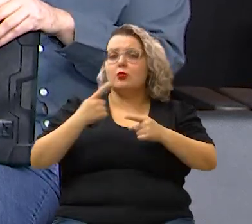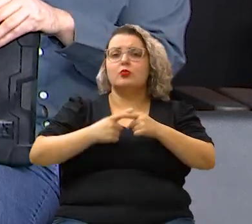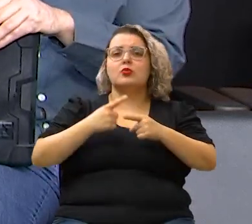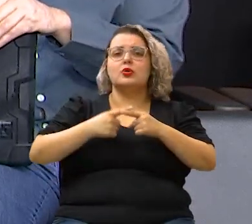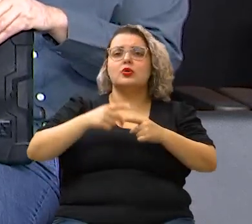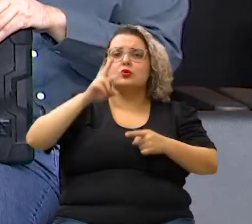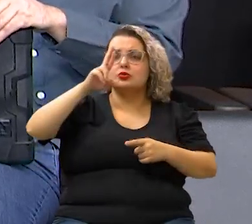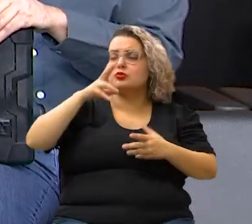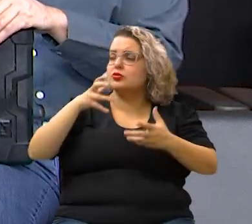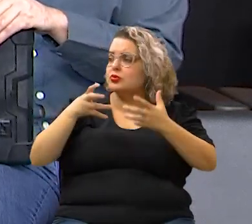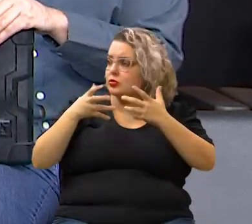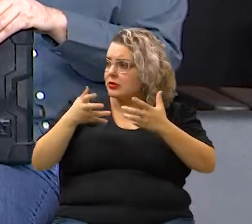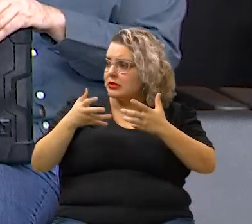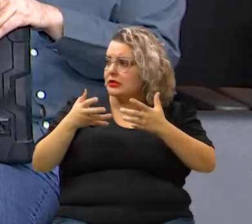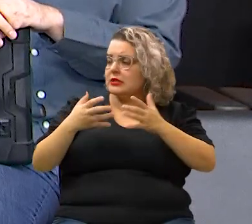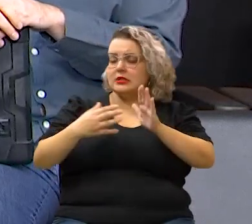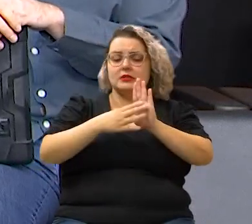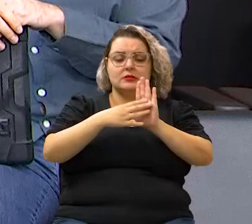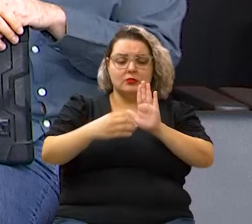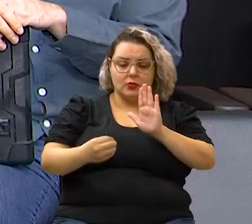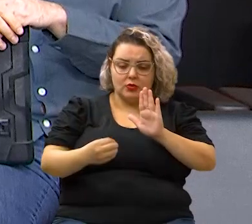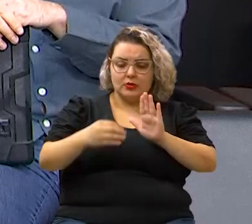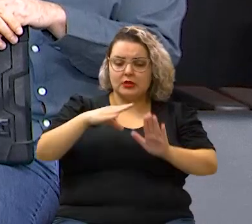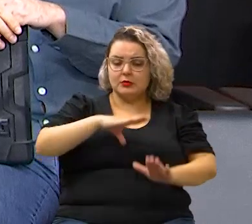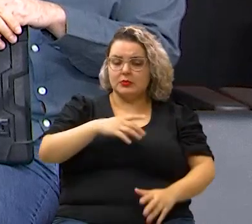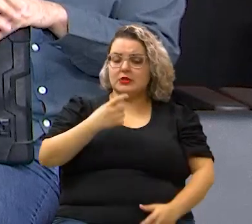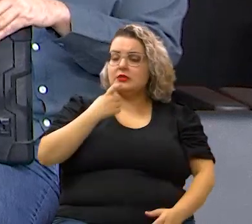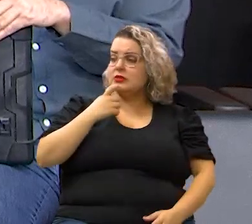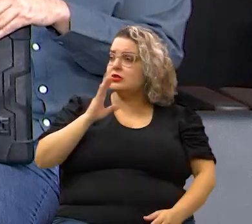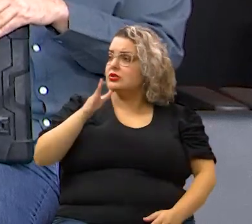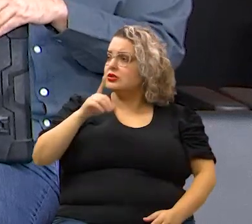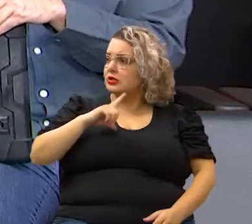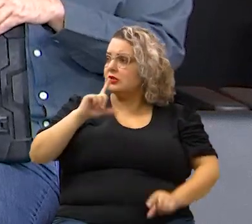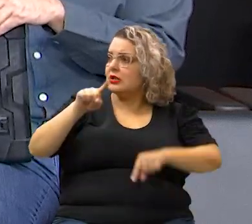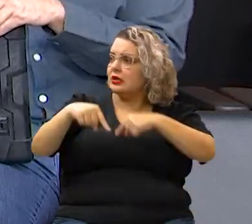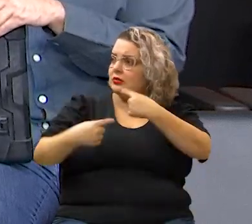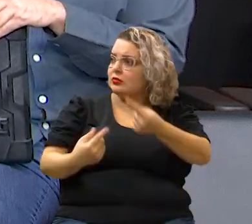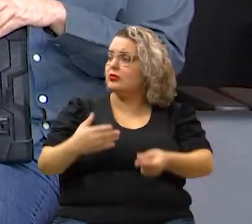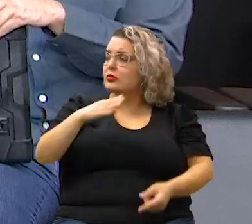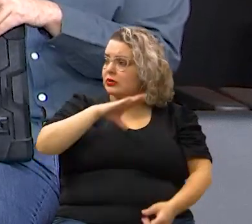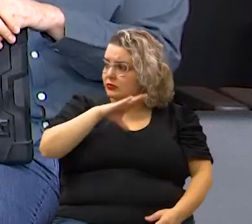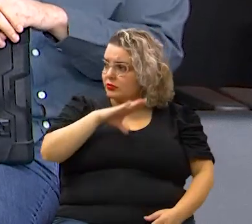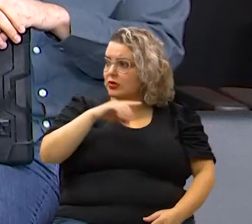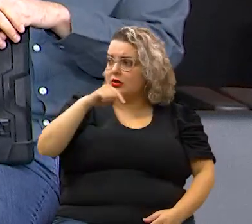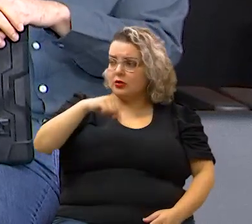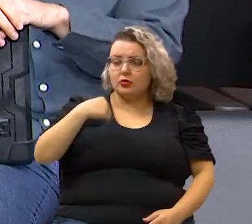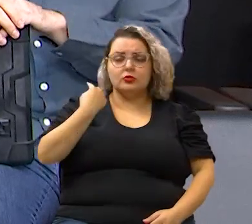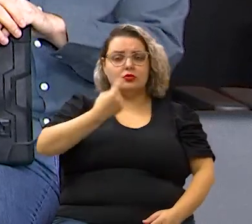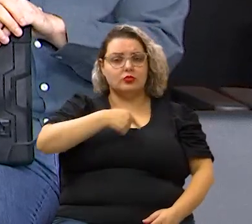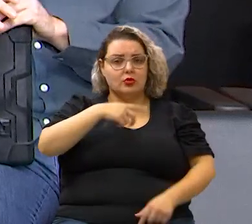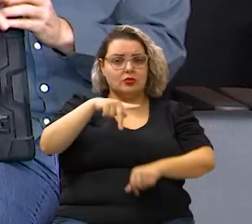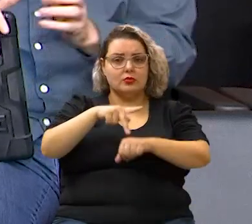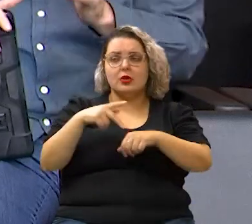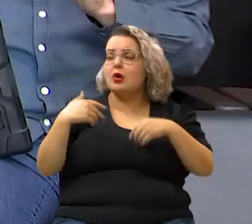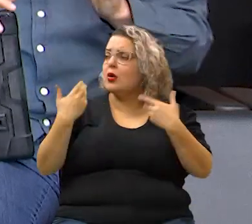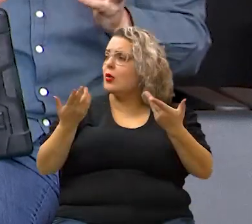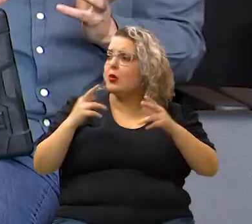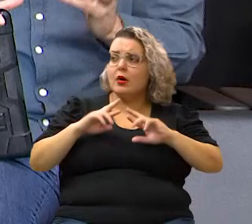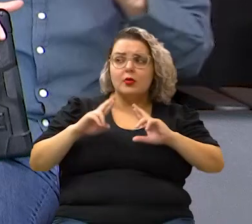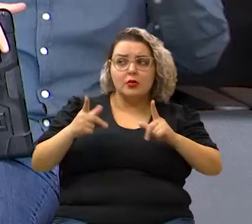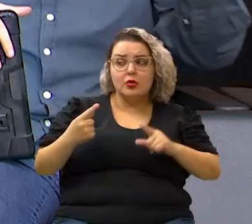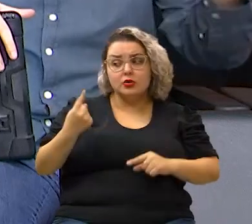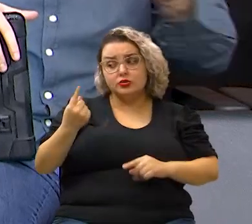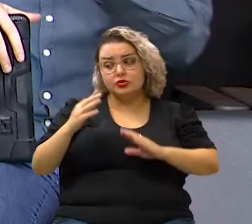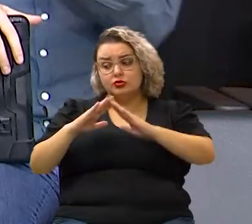Por que o senhor gostaria de trazer este modelo para a cidade de Campinas? Já existe em outro município aqui do nosso país? Qual que é